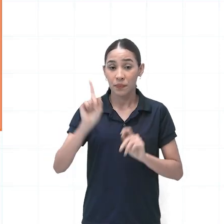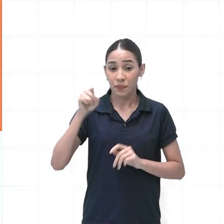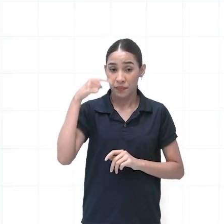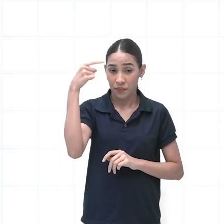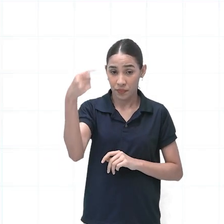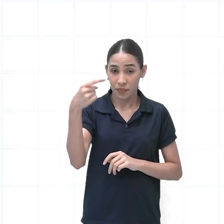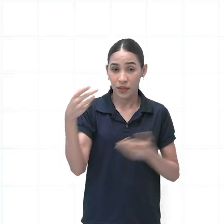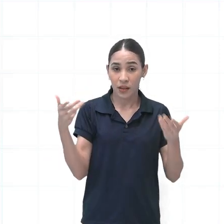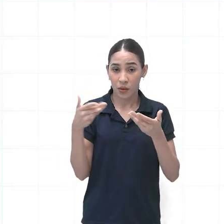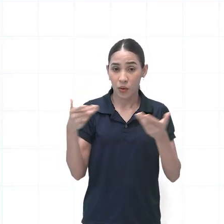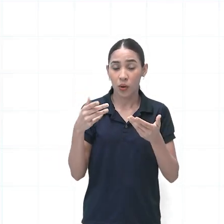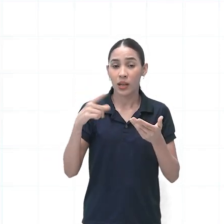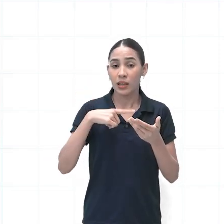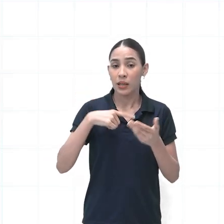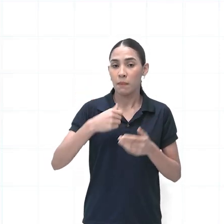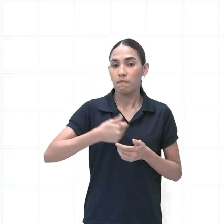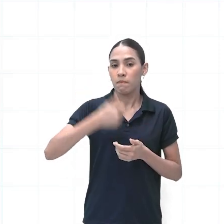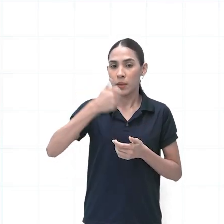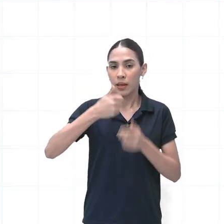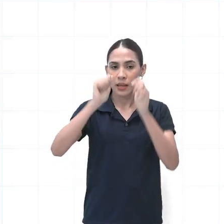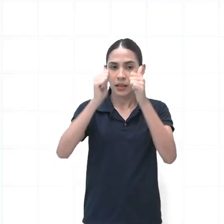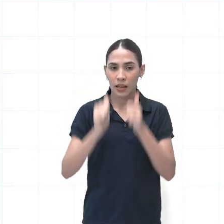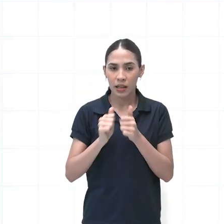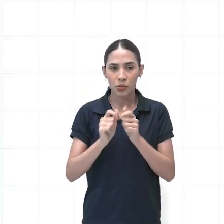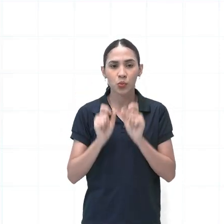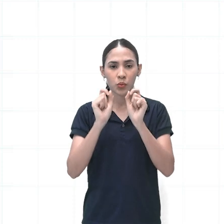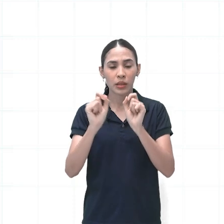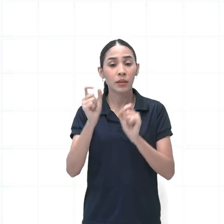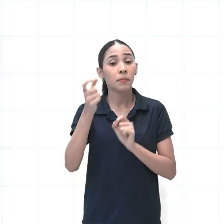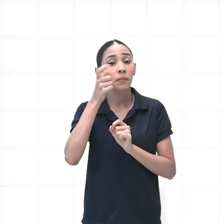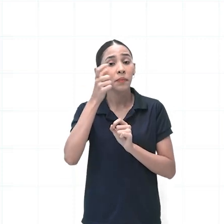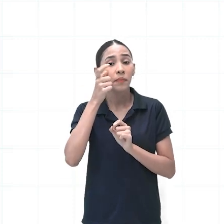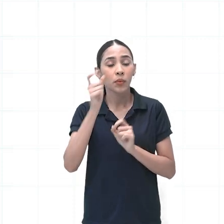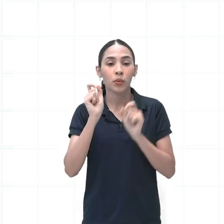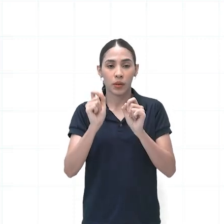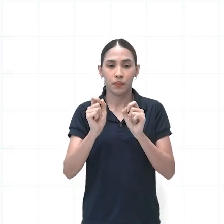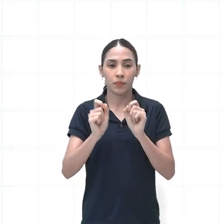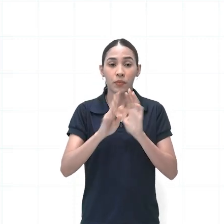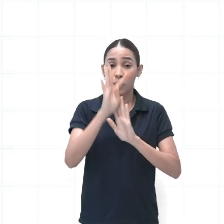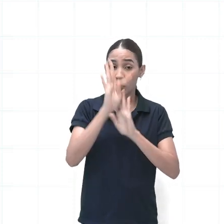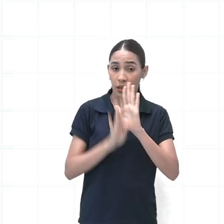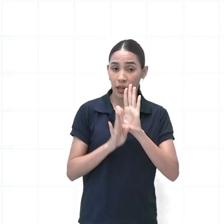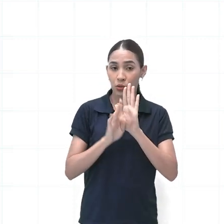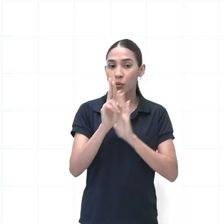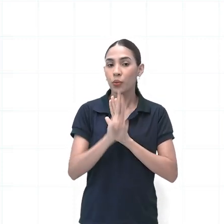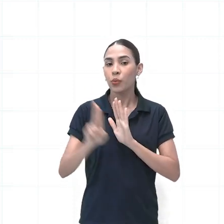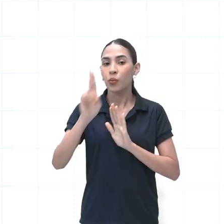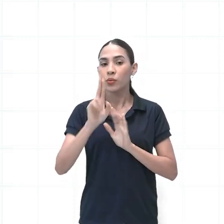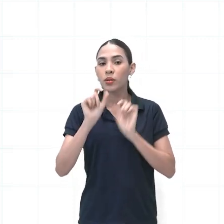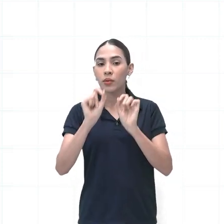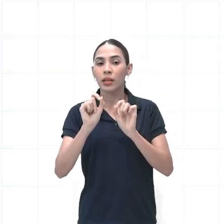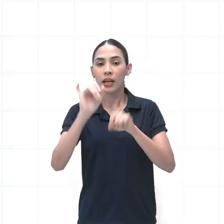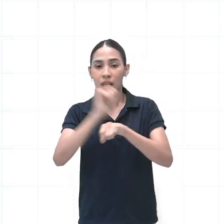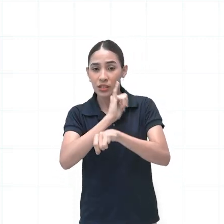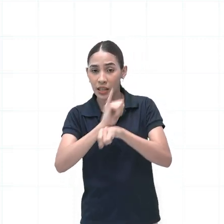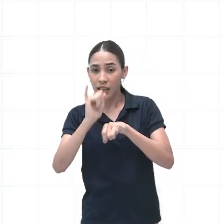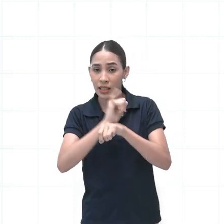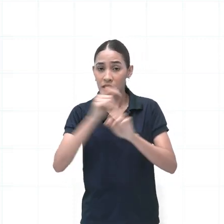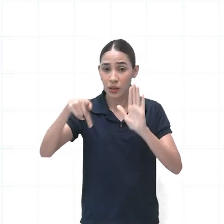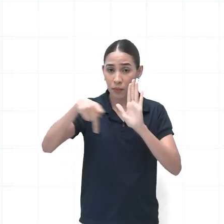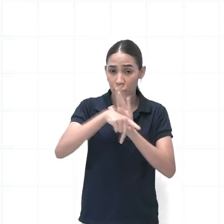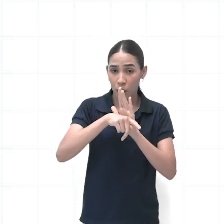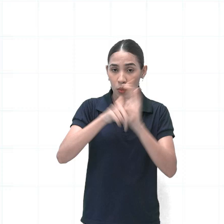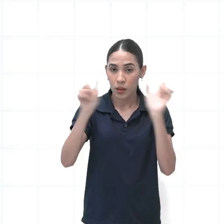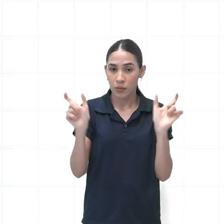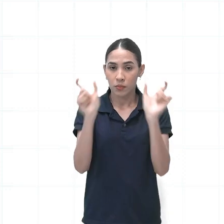avançando então, após essa nossa primeira análise, o que a gente observa então é que o texto emprega elementos próprios da